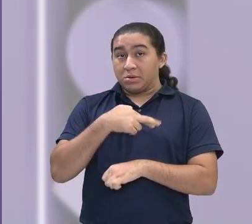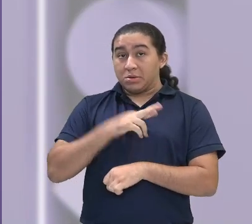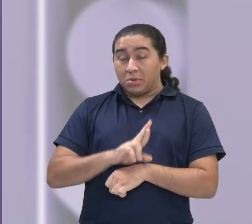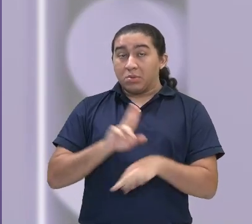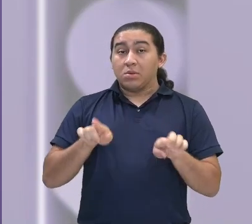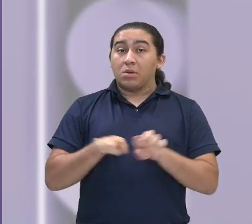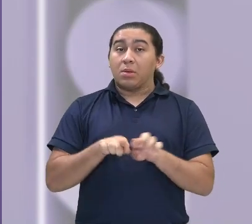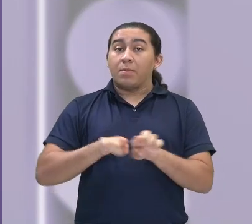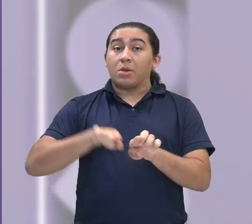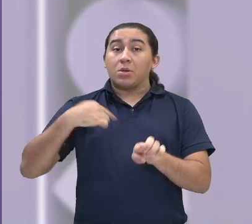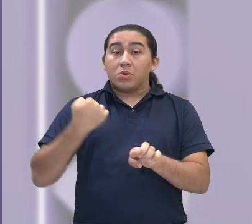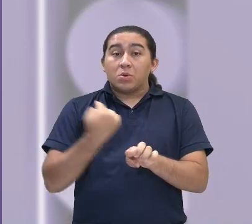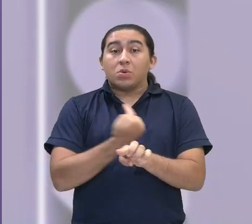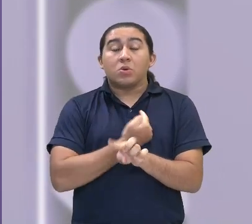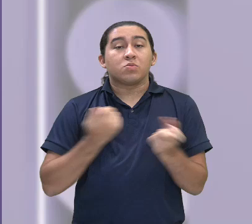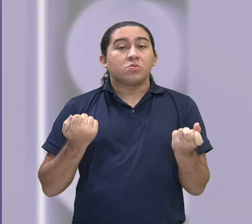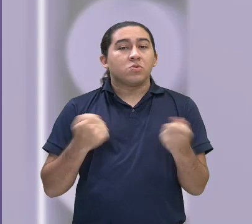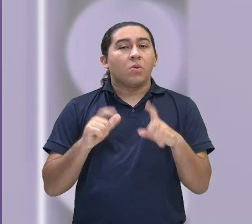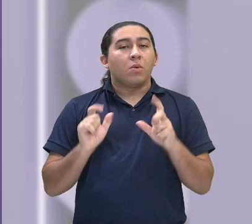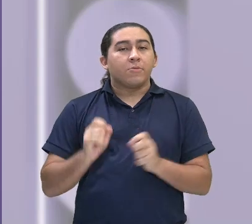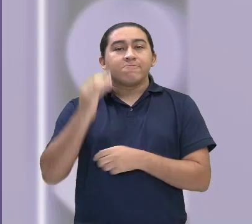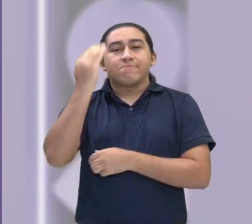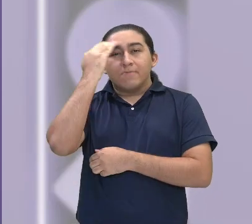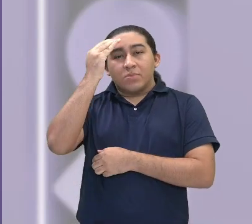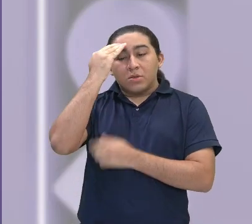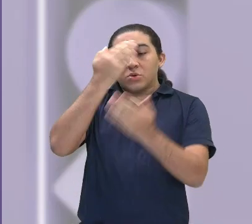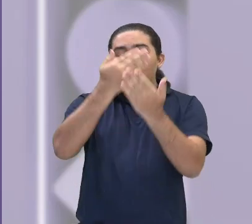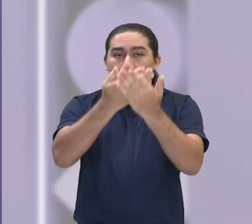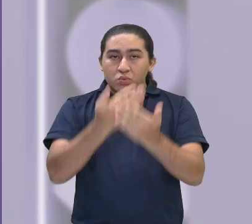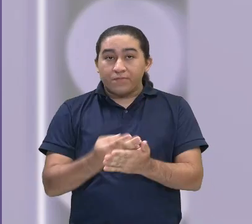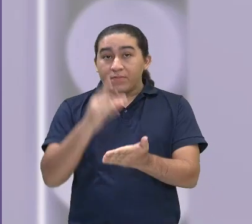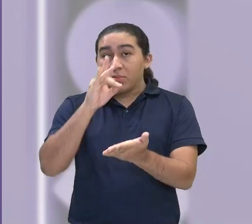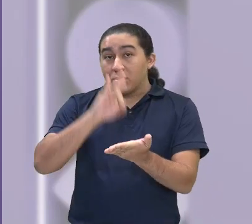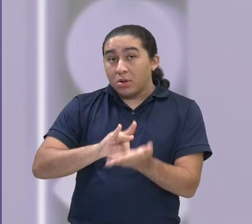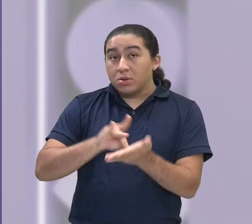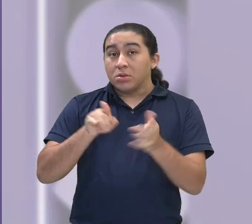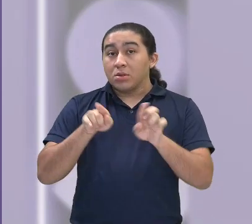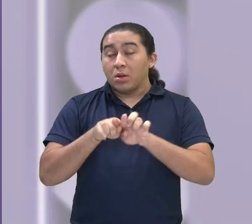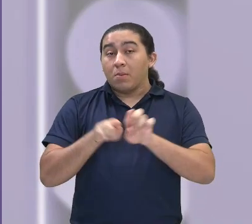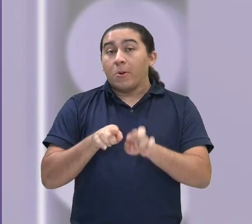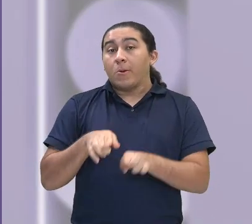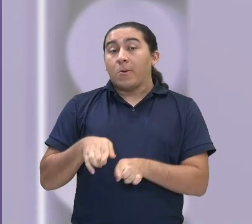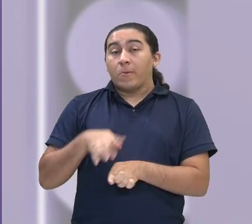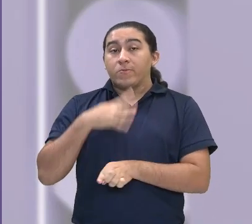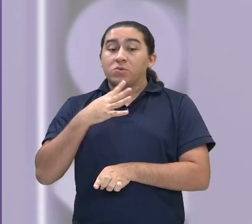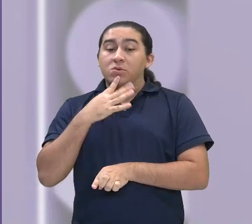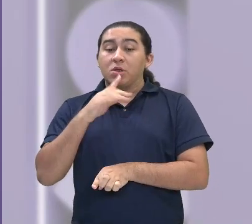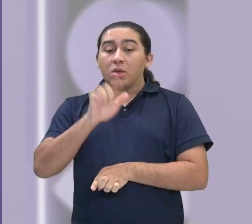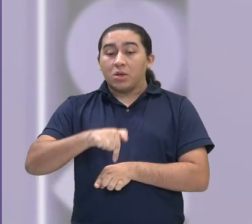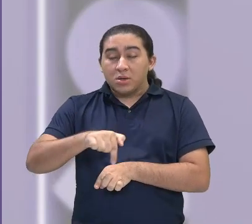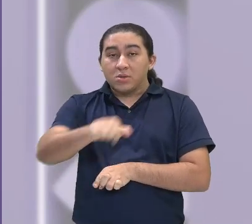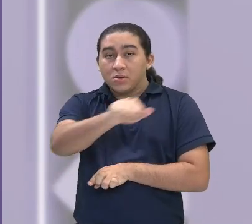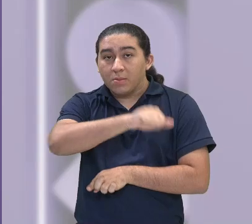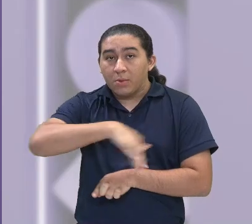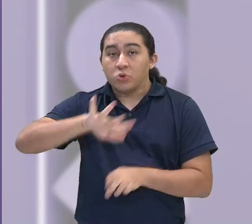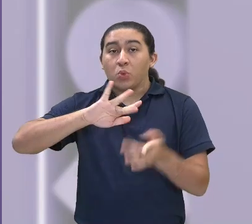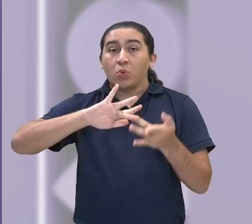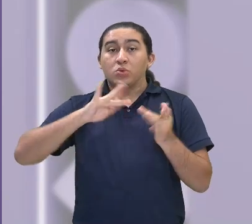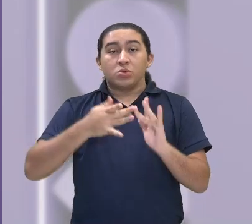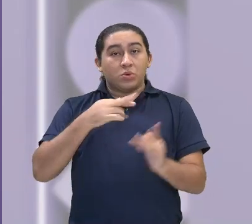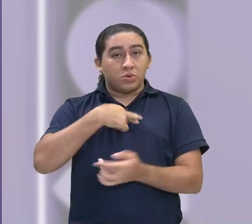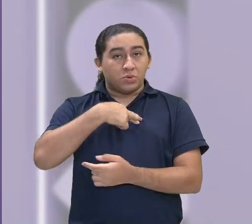vamos poder mergulhar, vamos poder conhecer este grande universo do fenômeno